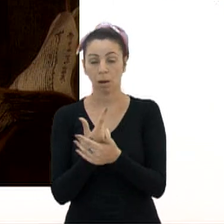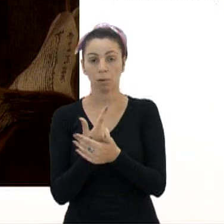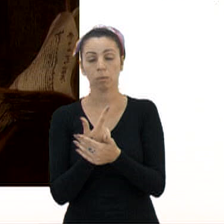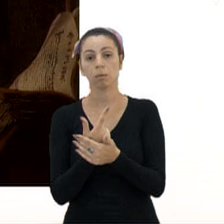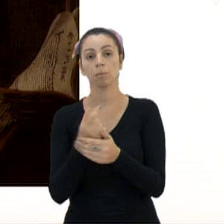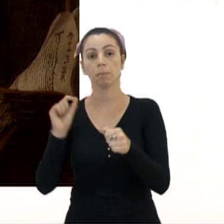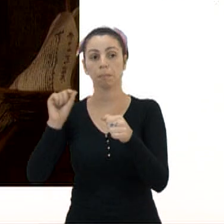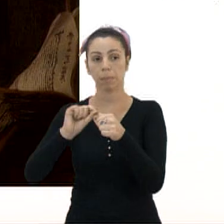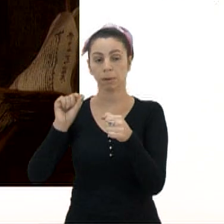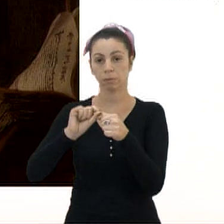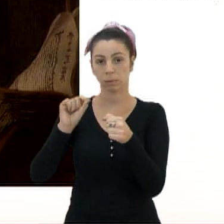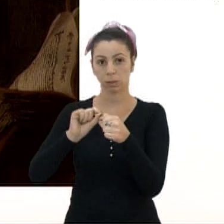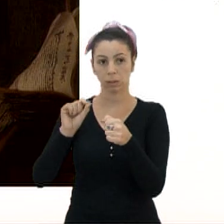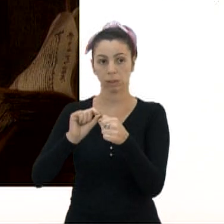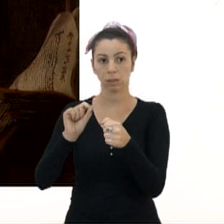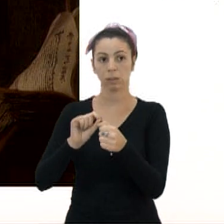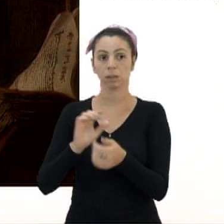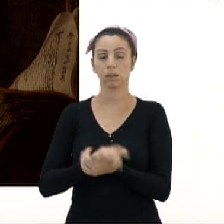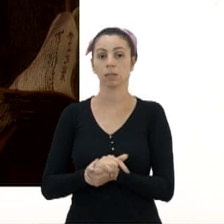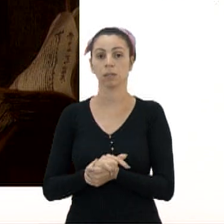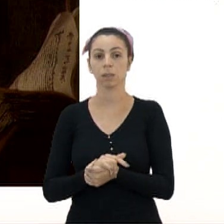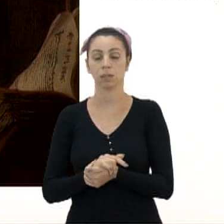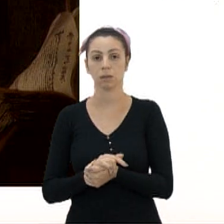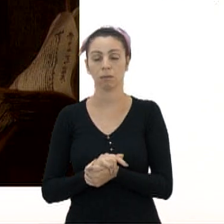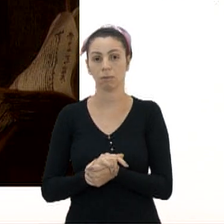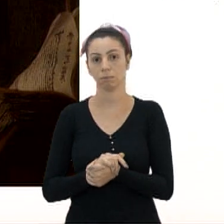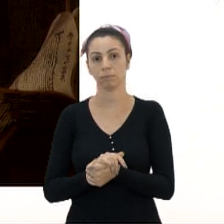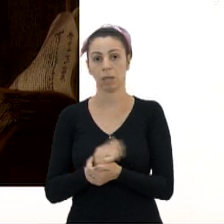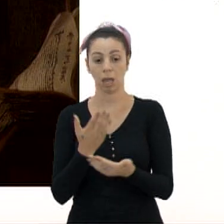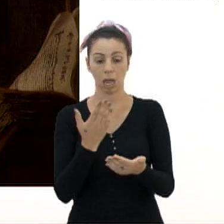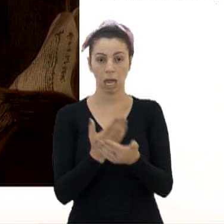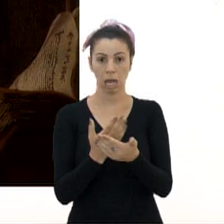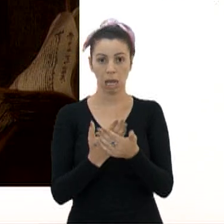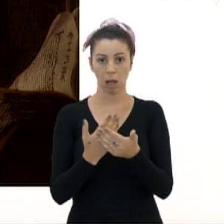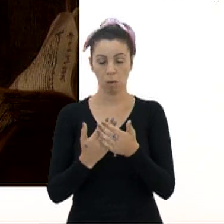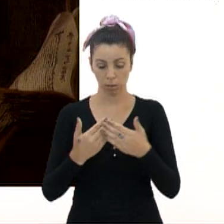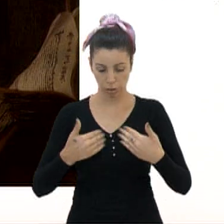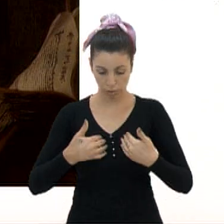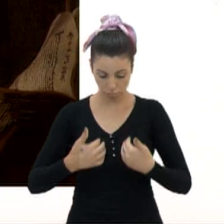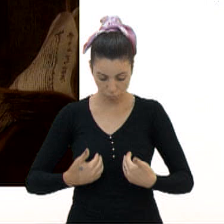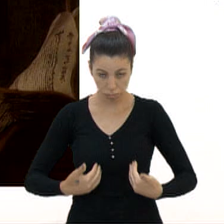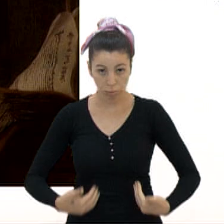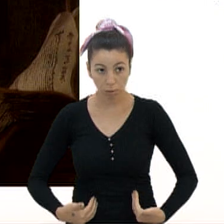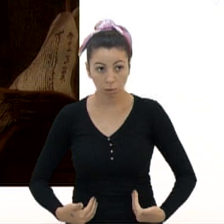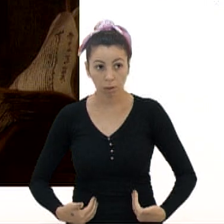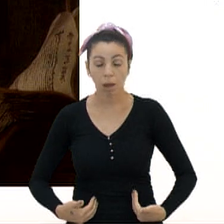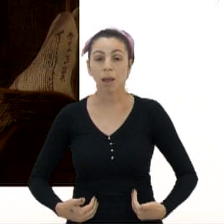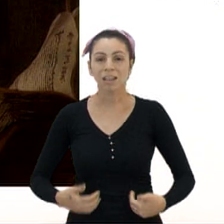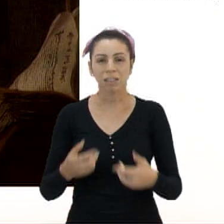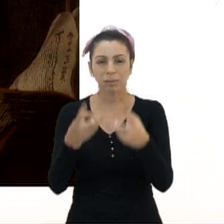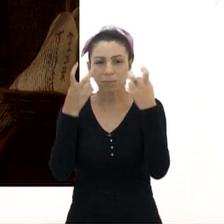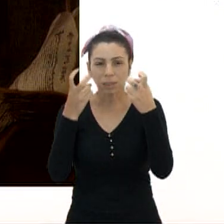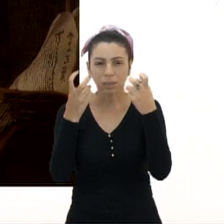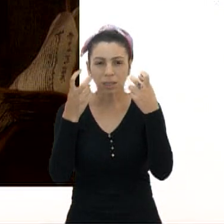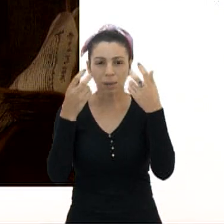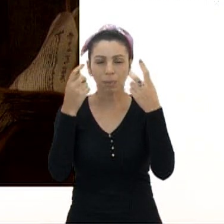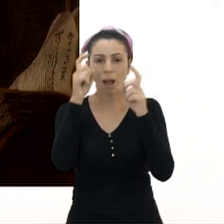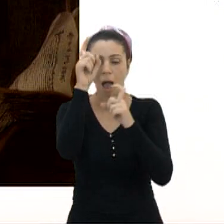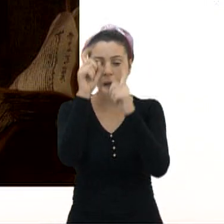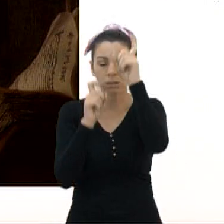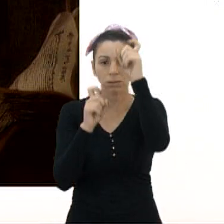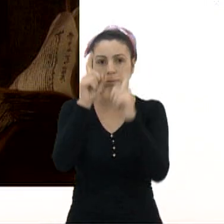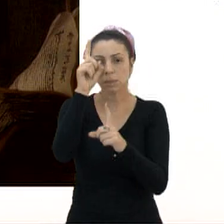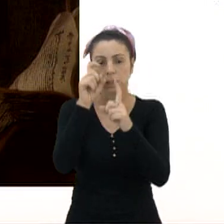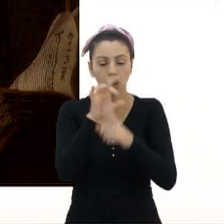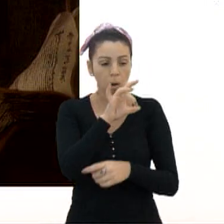fazer, pelo Dr. Tulpe, a aula de anatomia, né? E vejam a expressão de cada um que ele quis passar. E o breu que